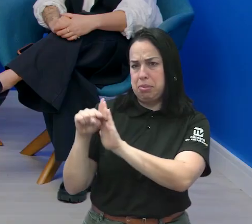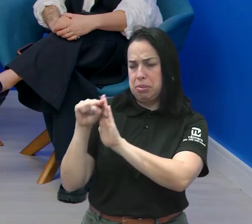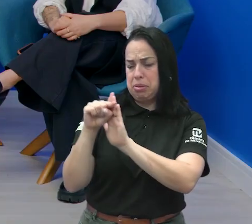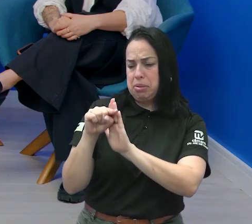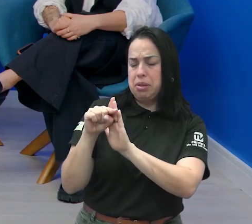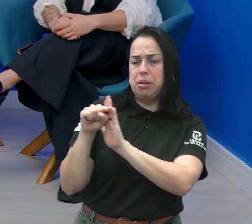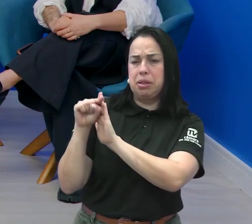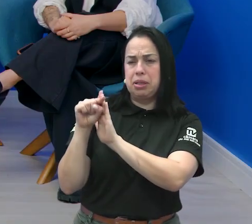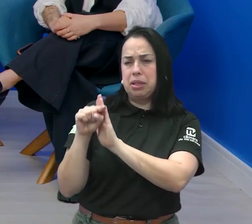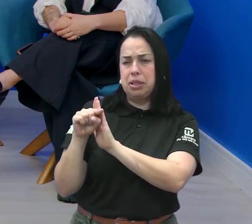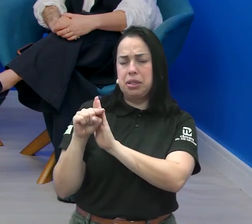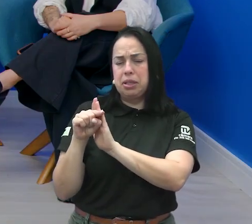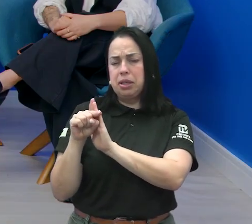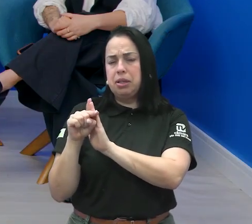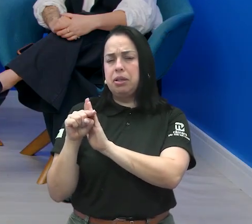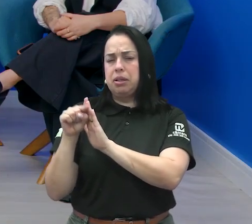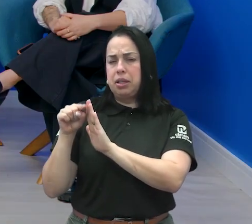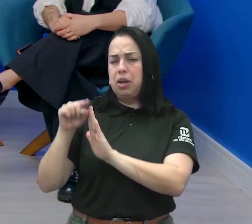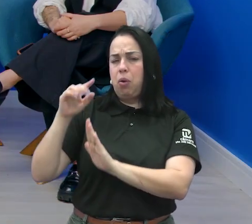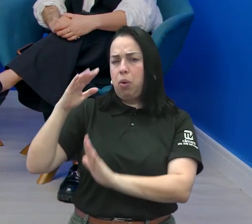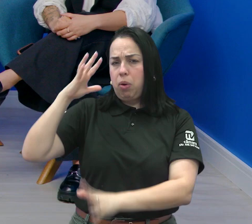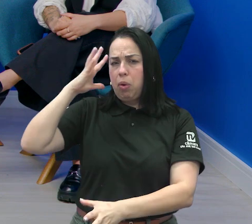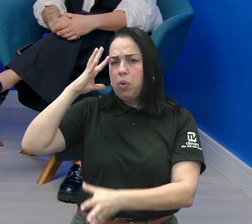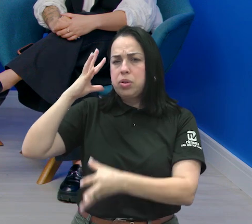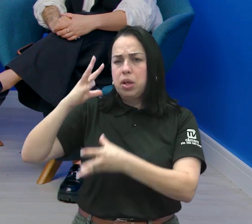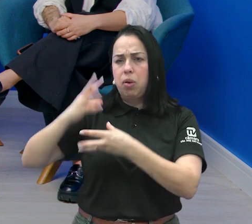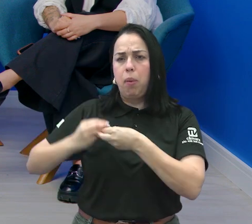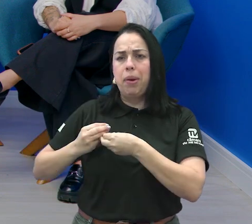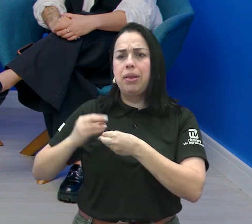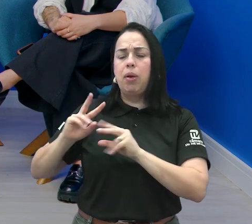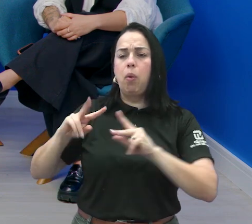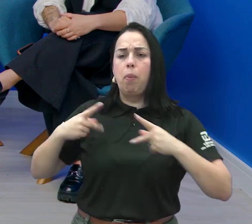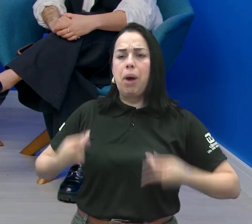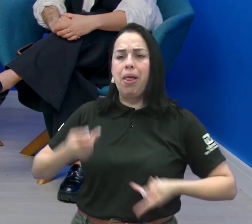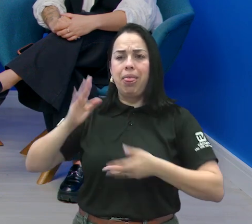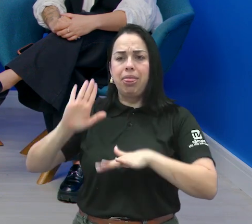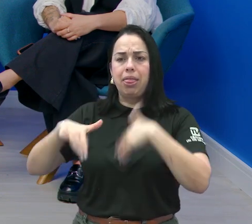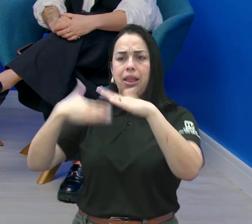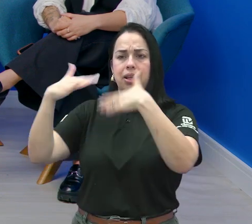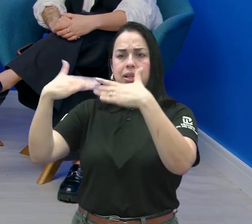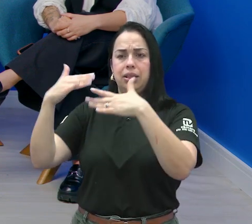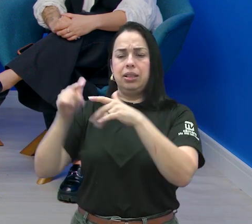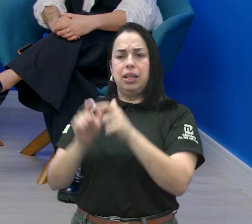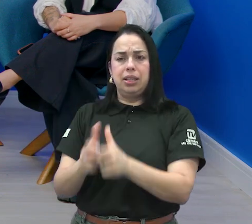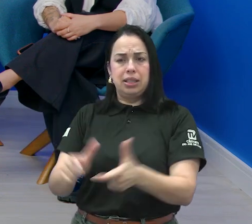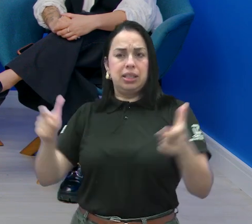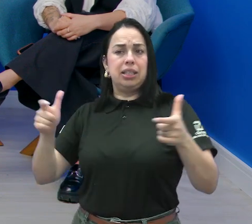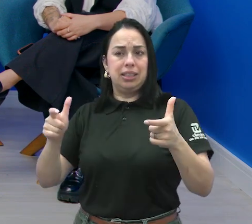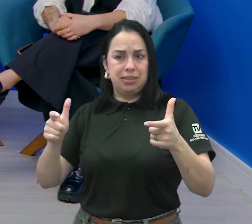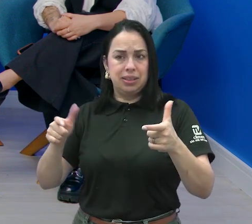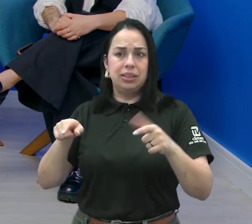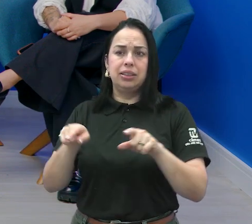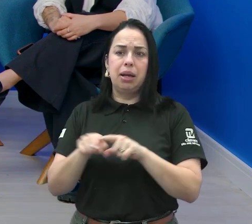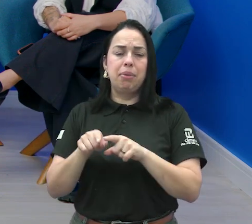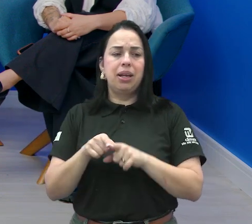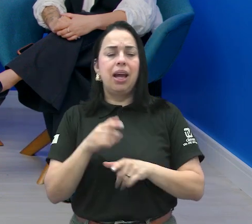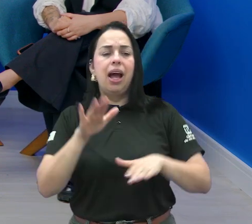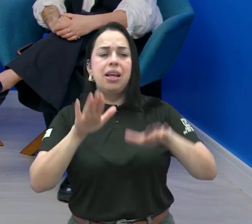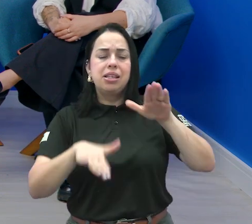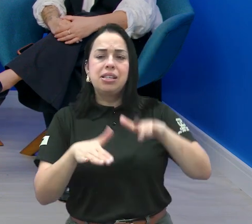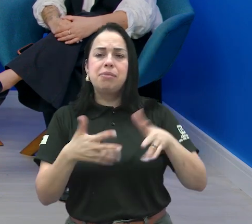índice, né, o próprio desenvolvimento humano foi compreendido de uma outra forma, a gente também passou a ver outros grupos que acabam